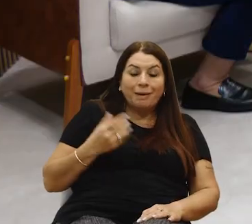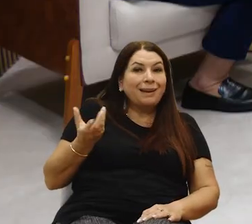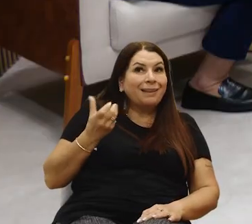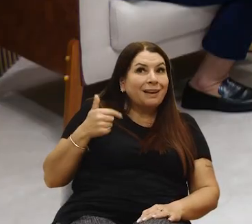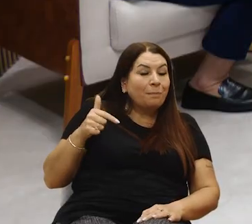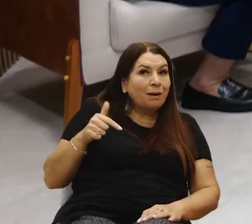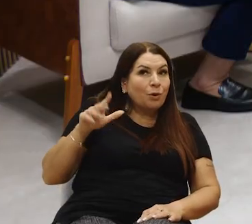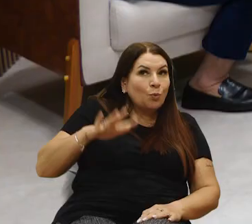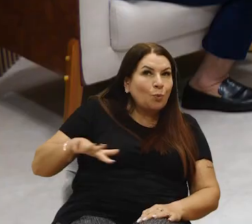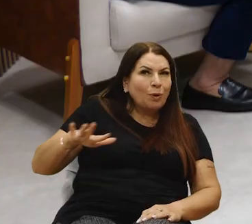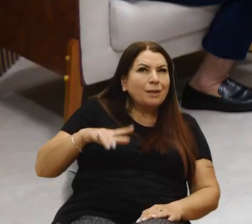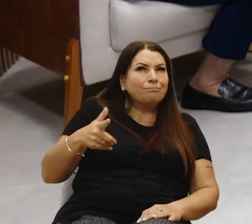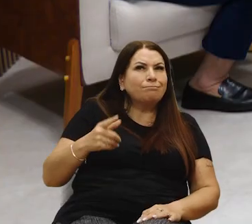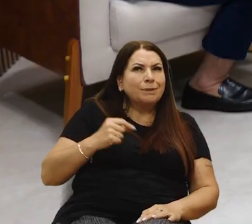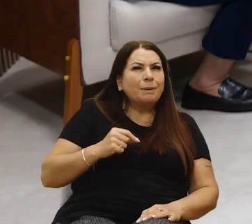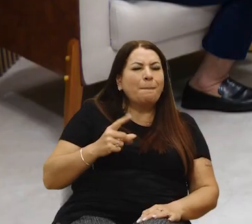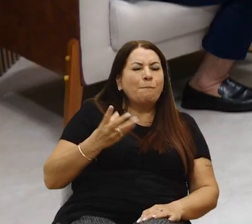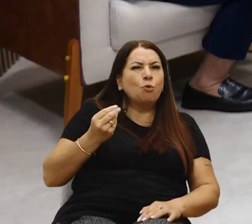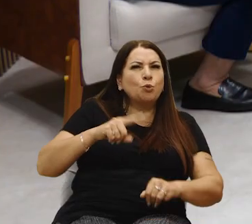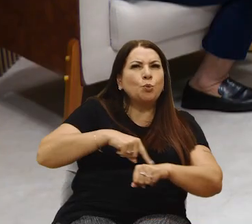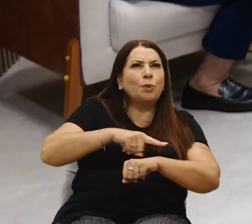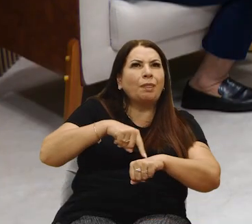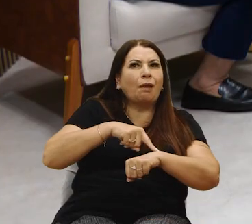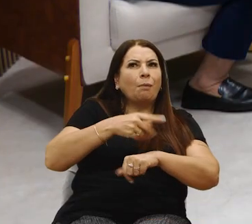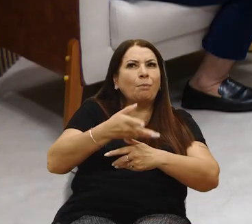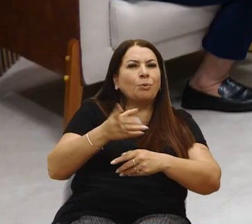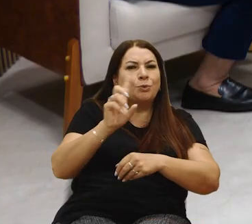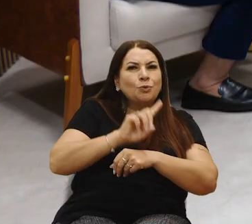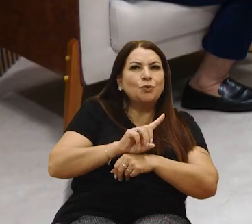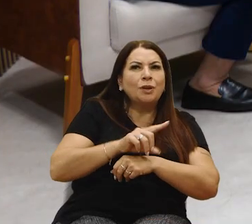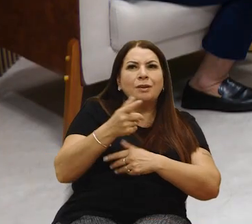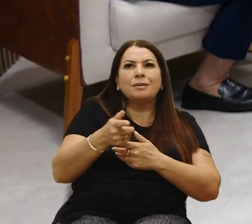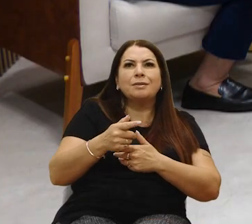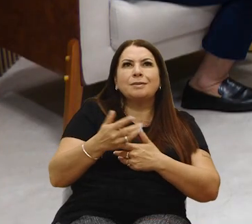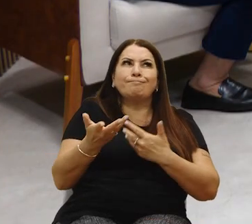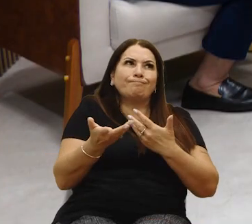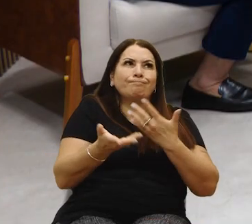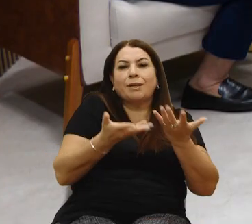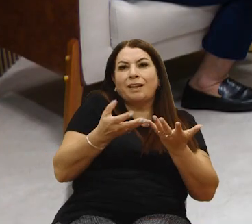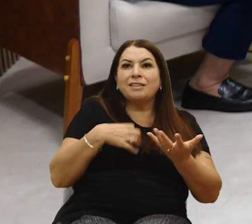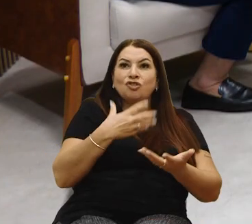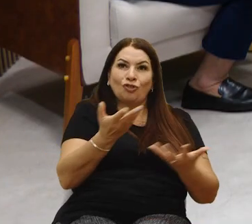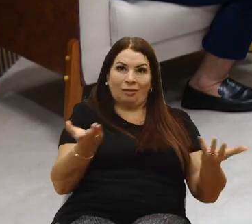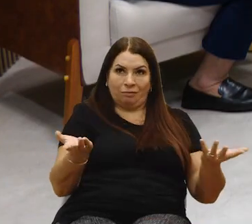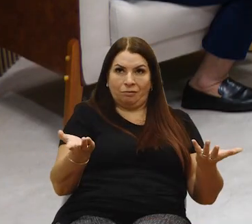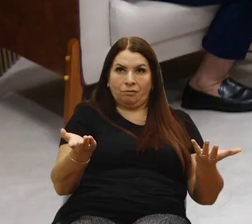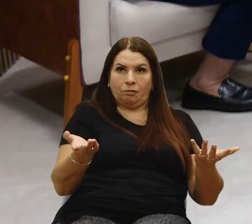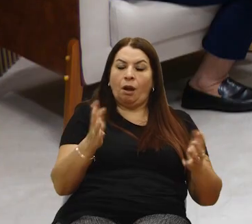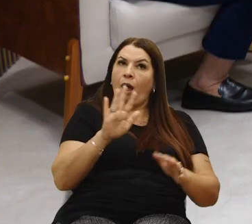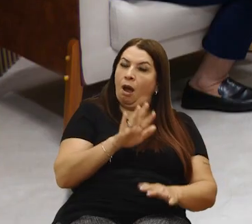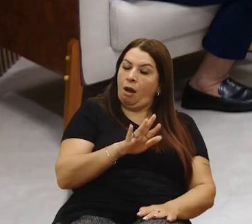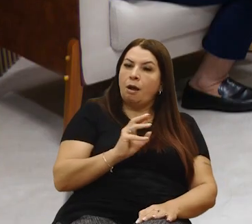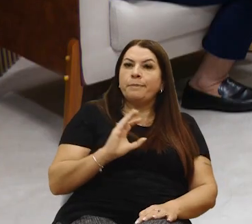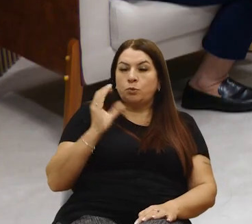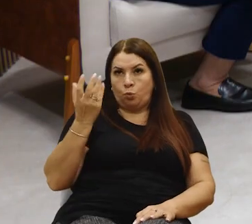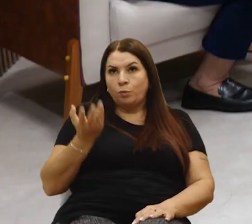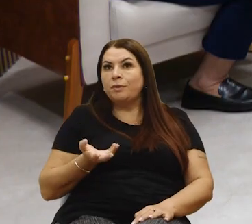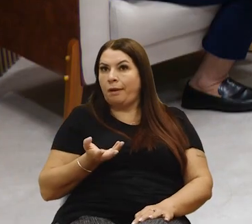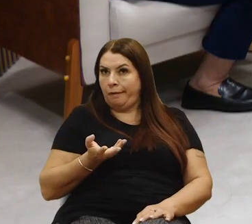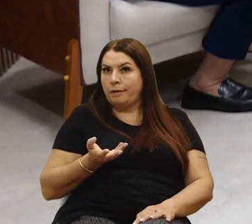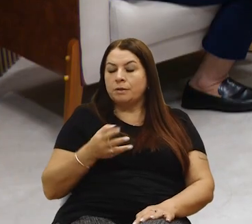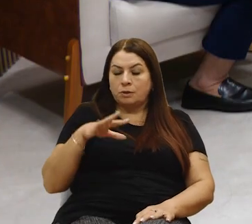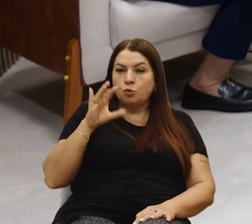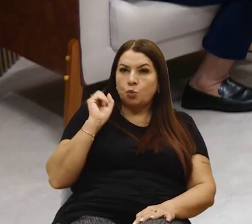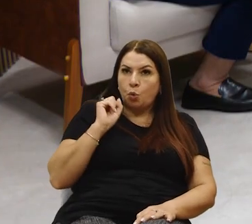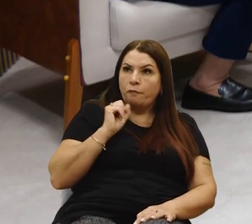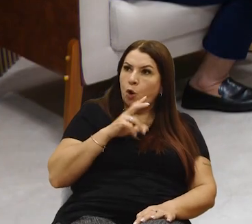quer trabalhar num ambiente assim, onde tu passa a maior parte do teu dia, né, sendo tratado dessa maneira? Mas isso acontece, a gente